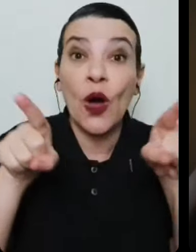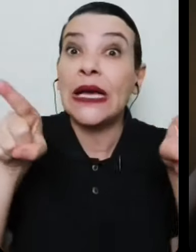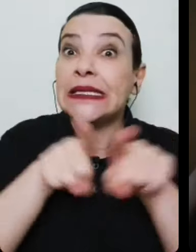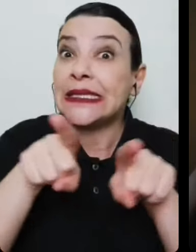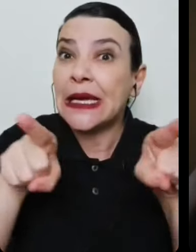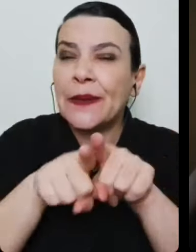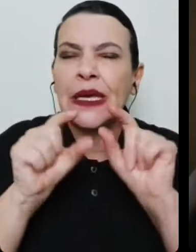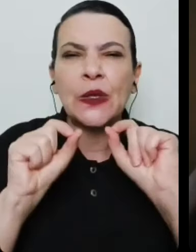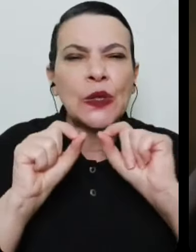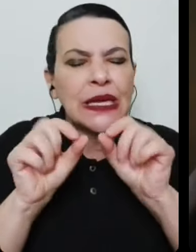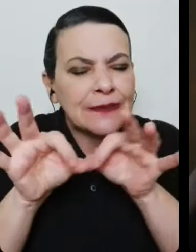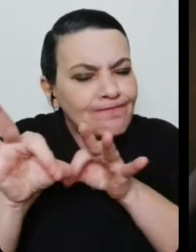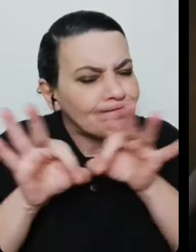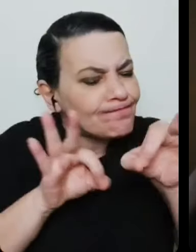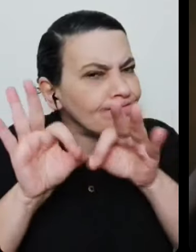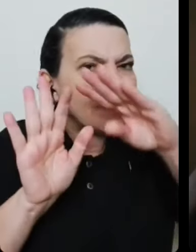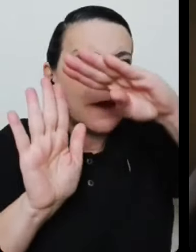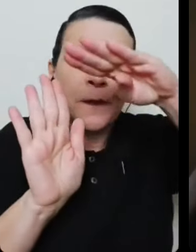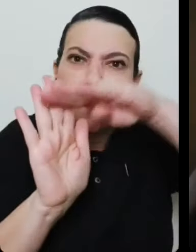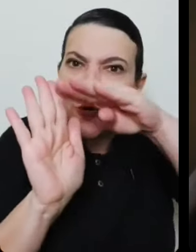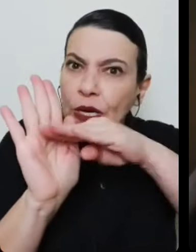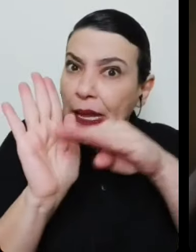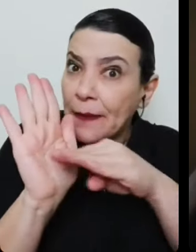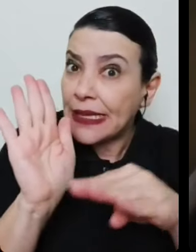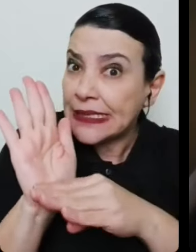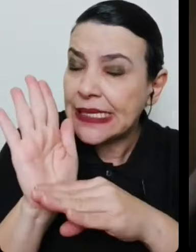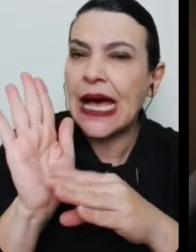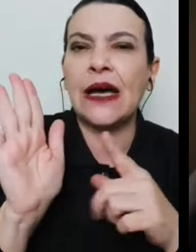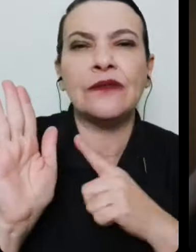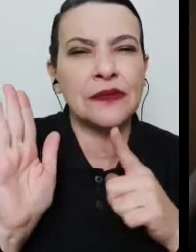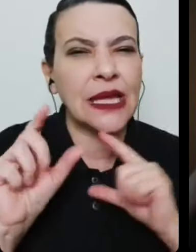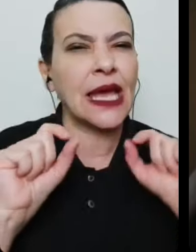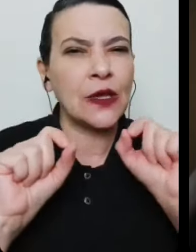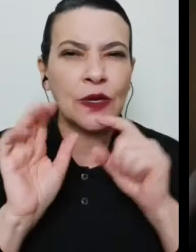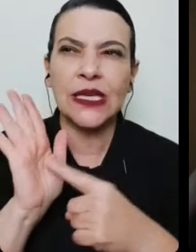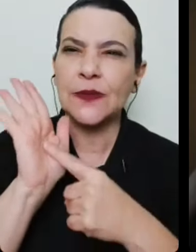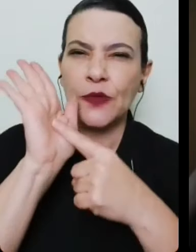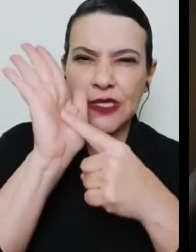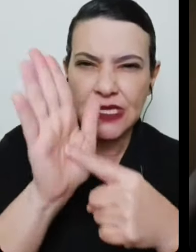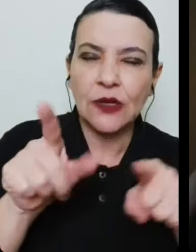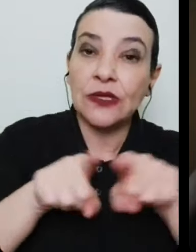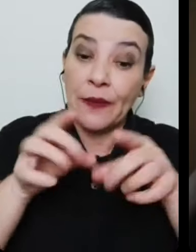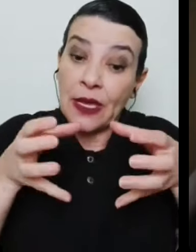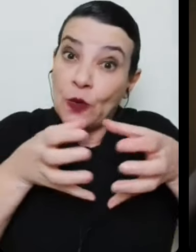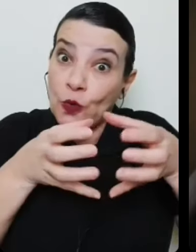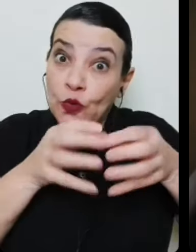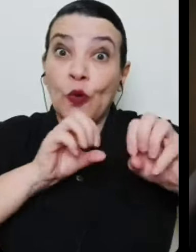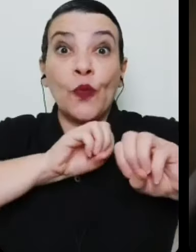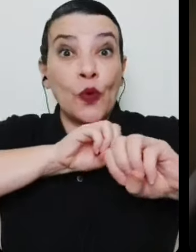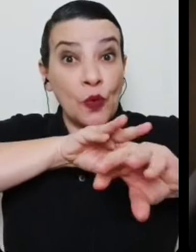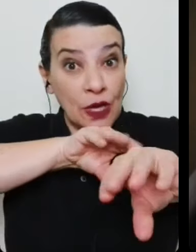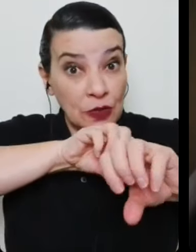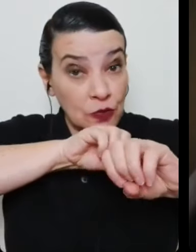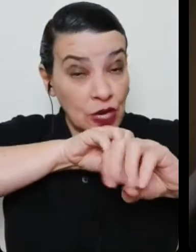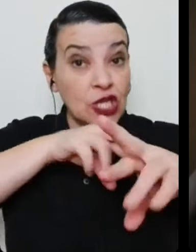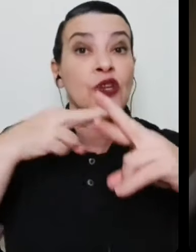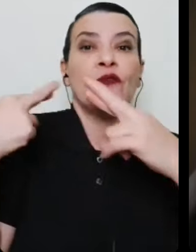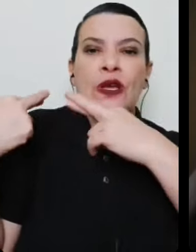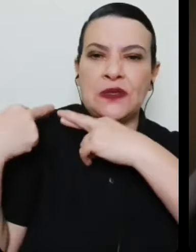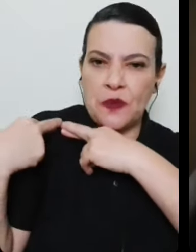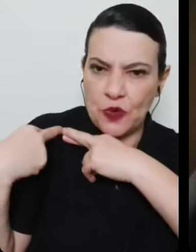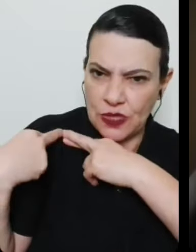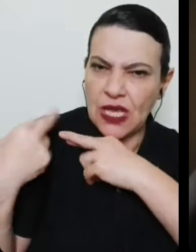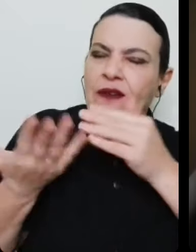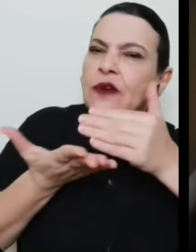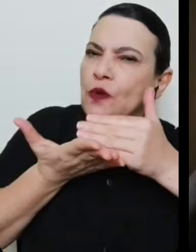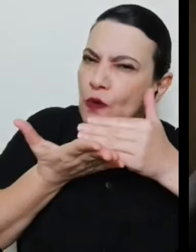toda essa programação que envolve, né, a montagem da exposição, em que o educativo está inserido dentro desde o início, né, é